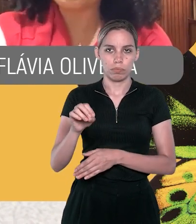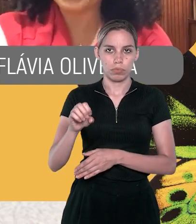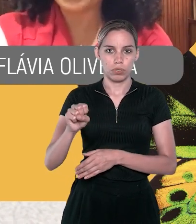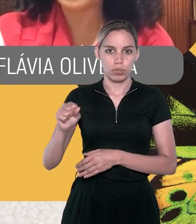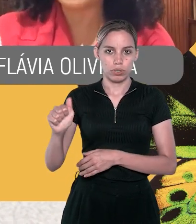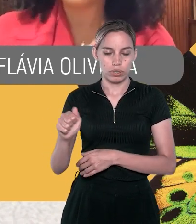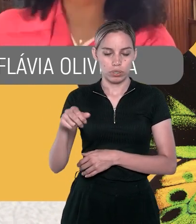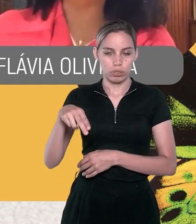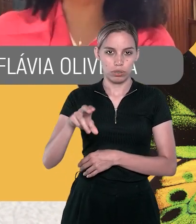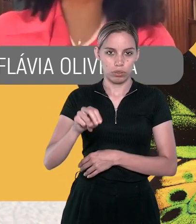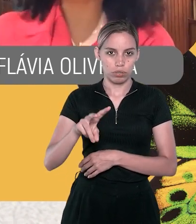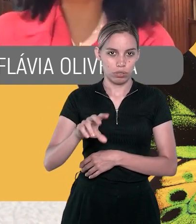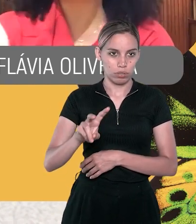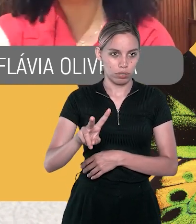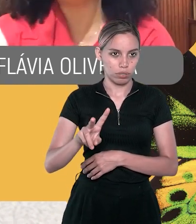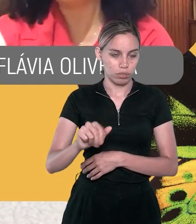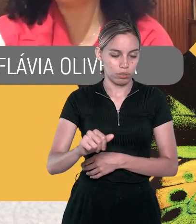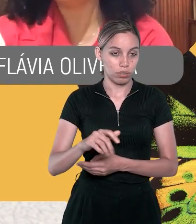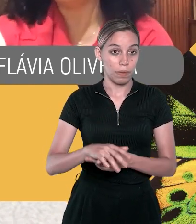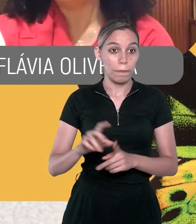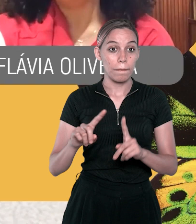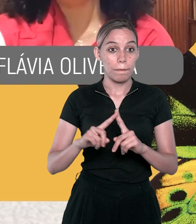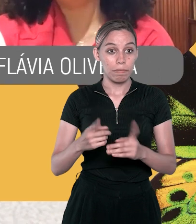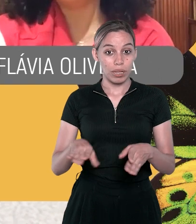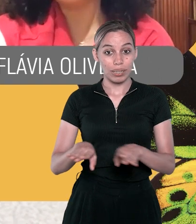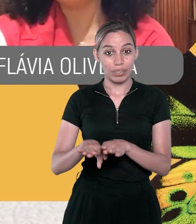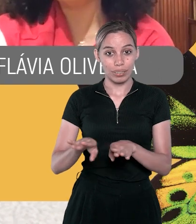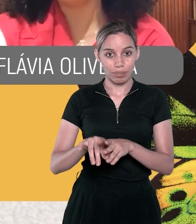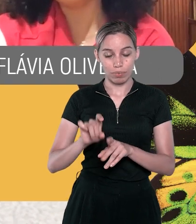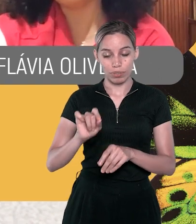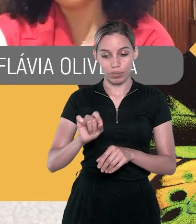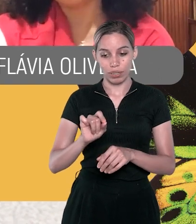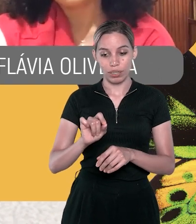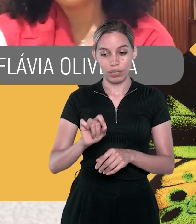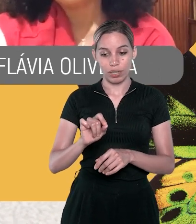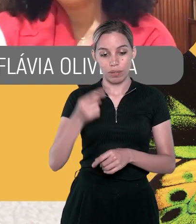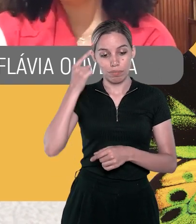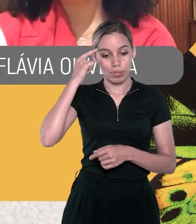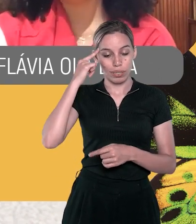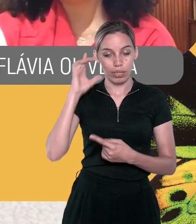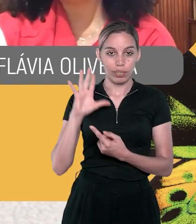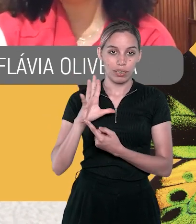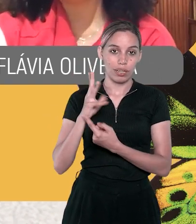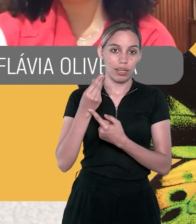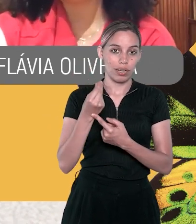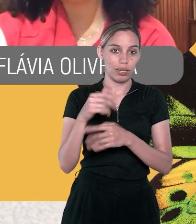mas também nisso que a gente está chamando de arte de rua.